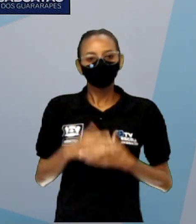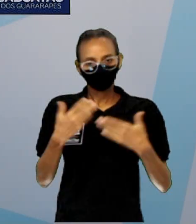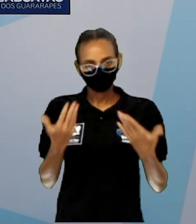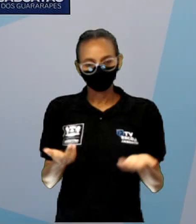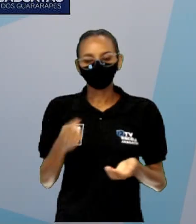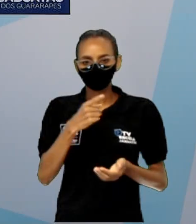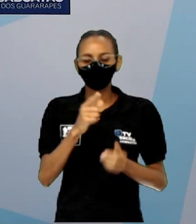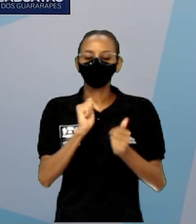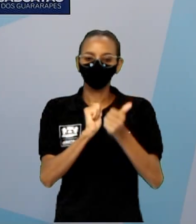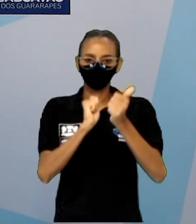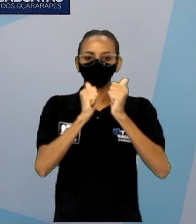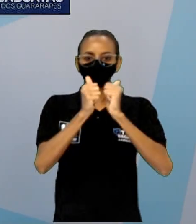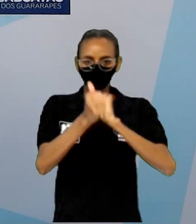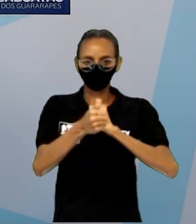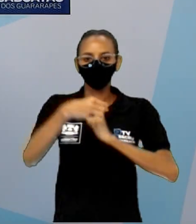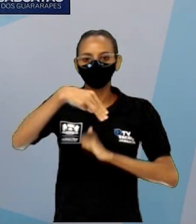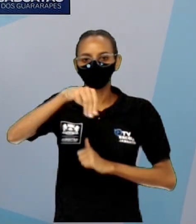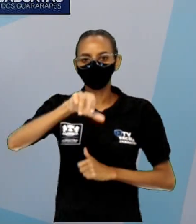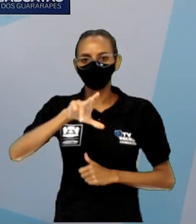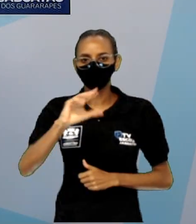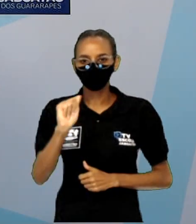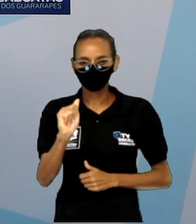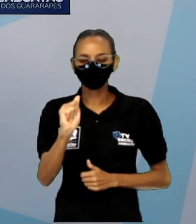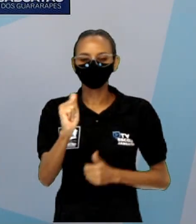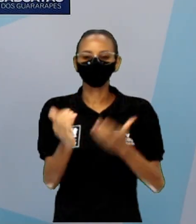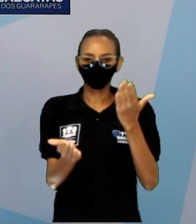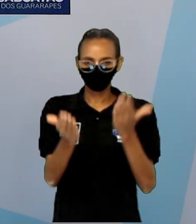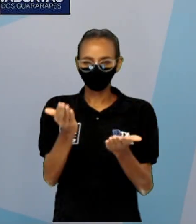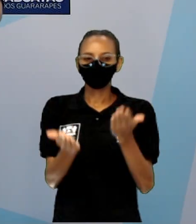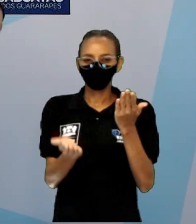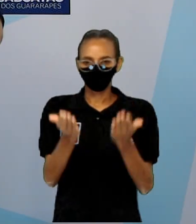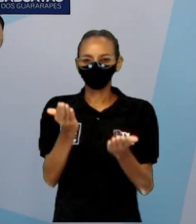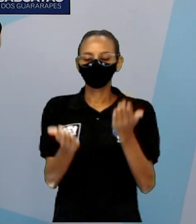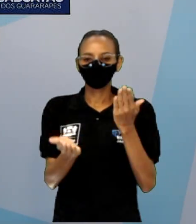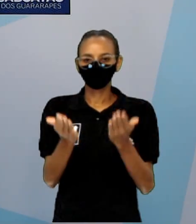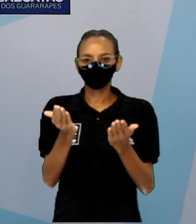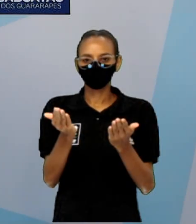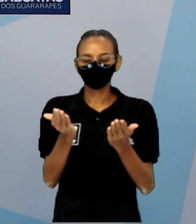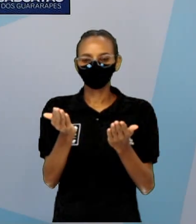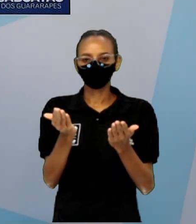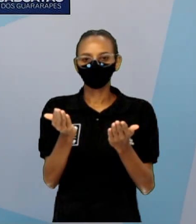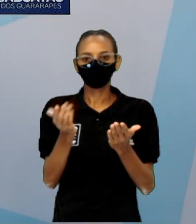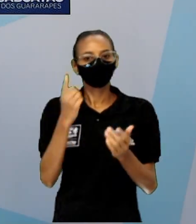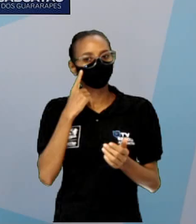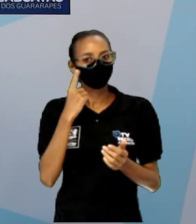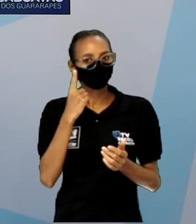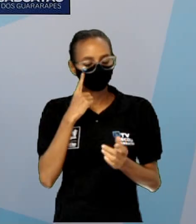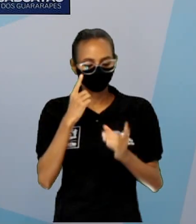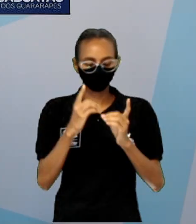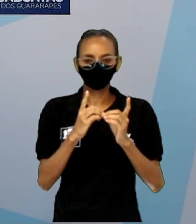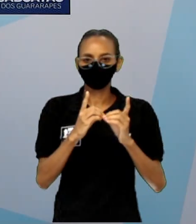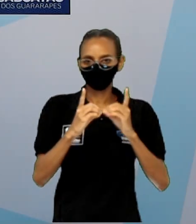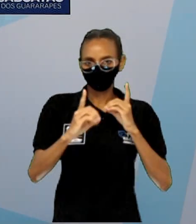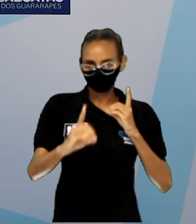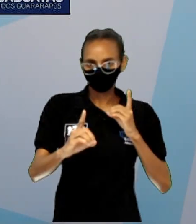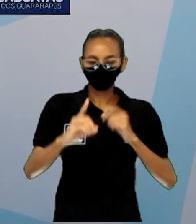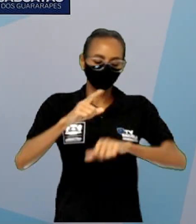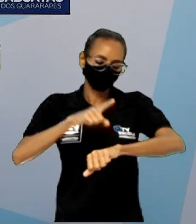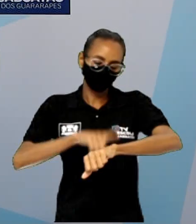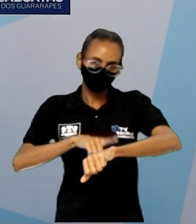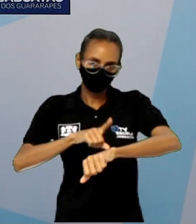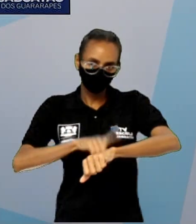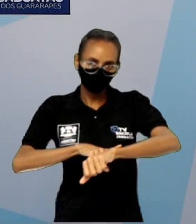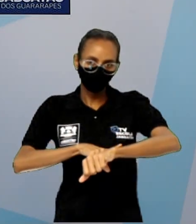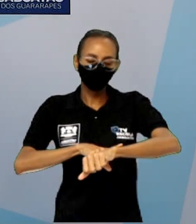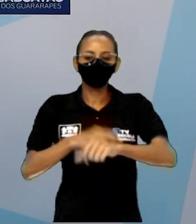esporte de marca de peso, né, ele usando o peso nisso. Então a gente marca distância, marca tempo,